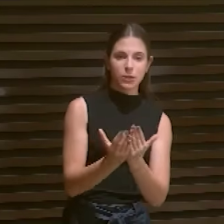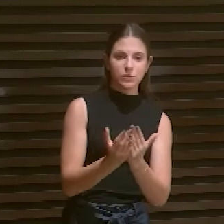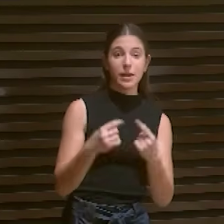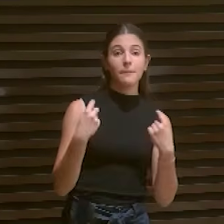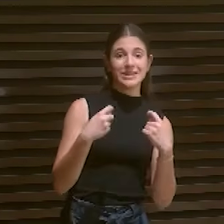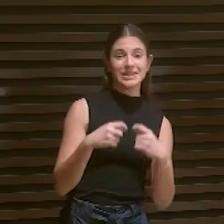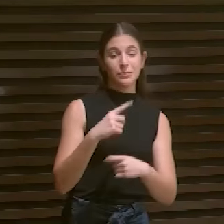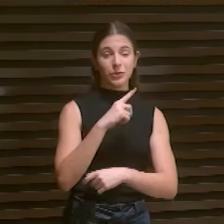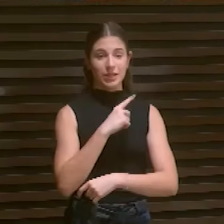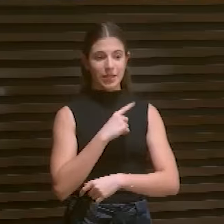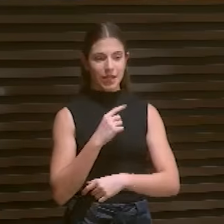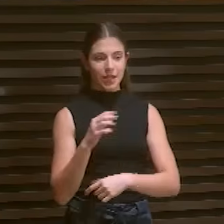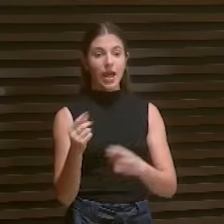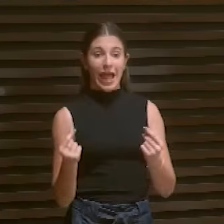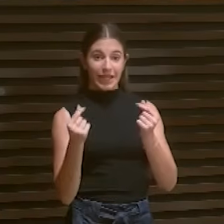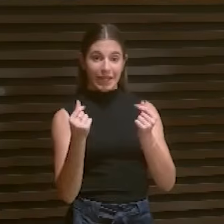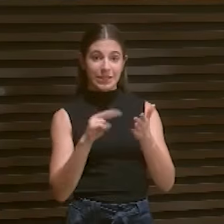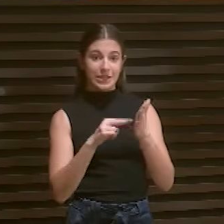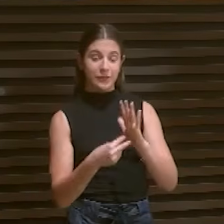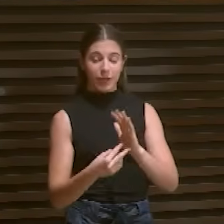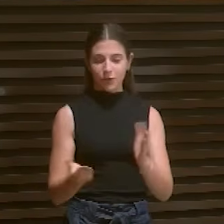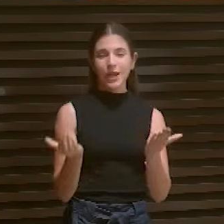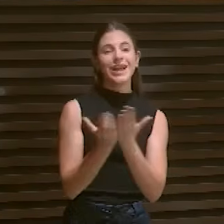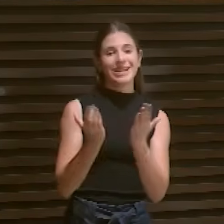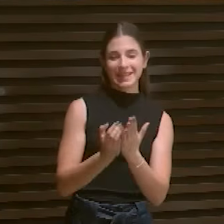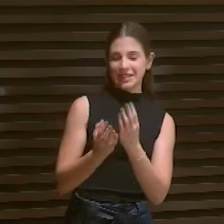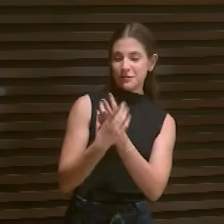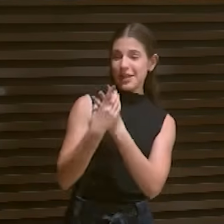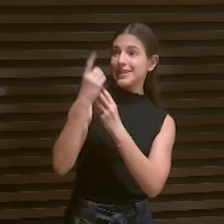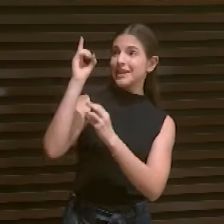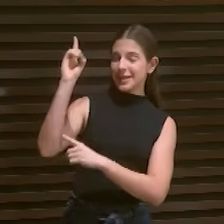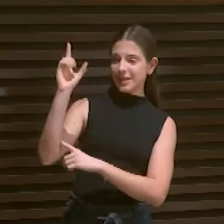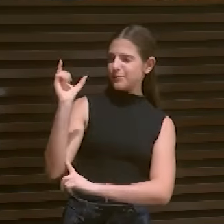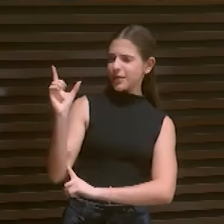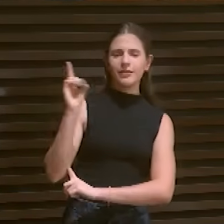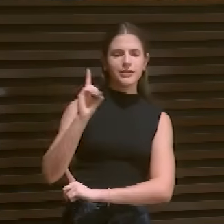Trindade, deveria ser a palavra de Deus.